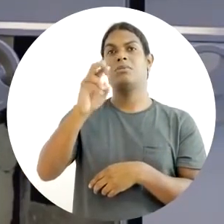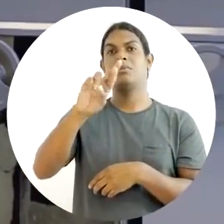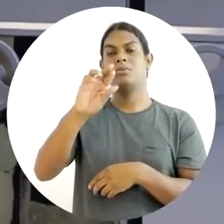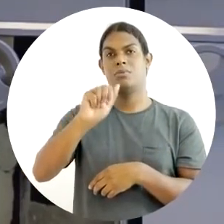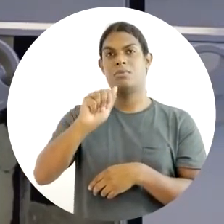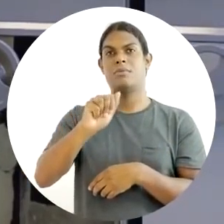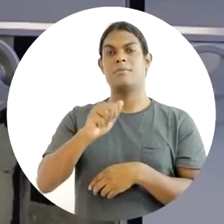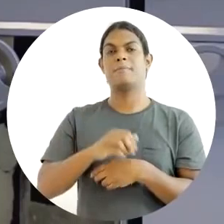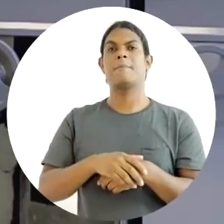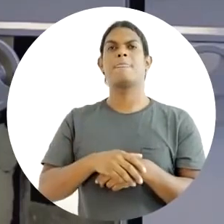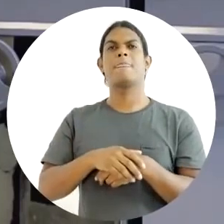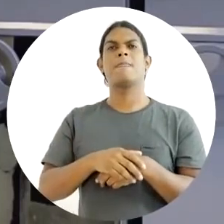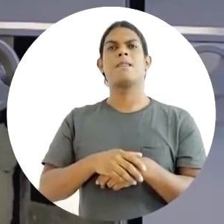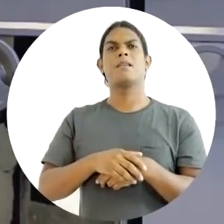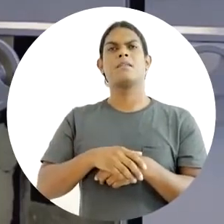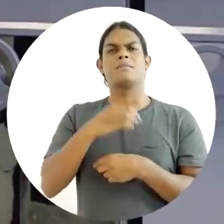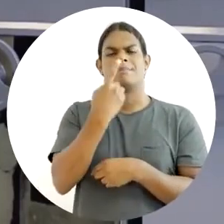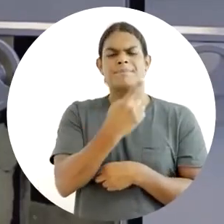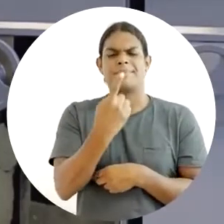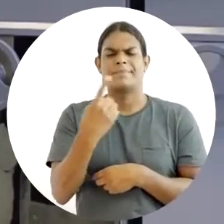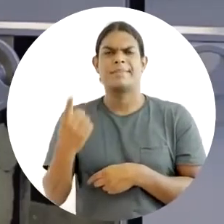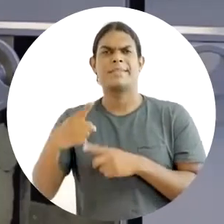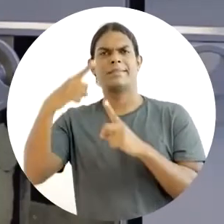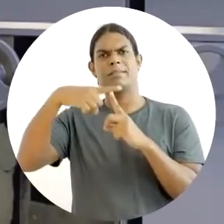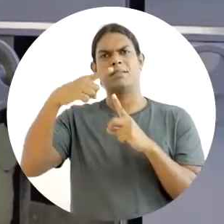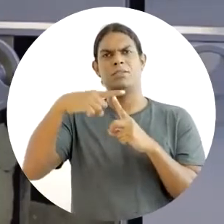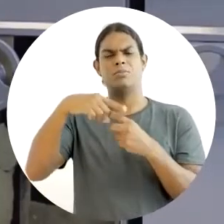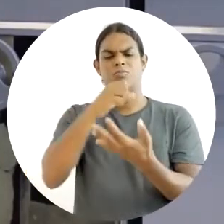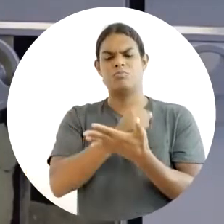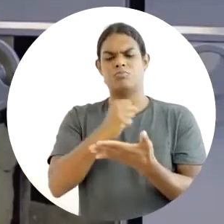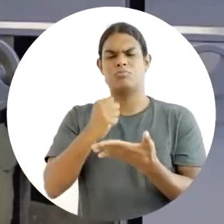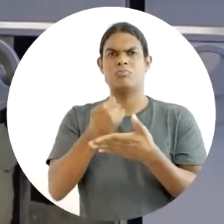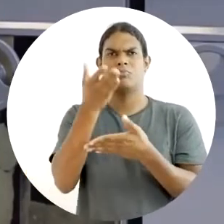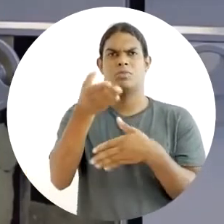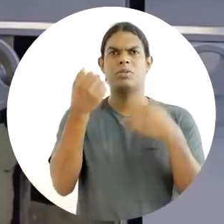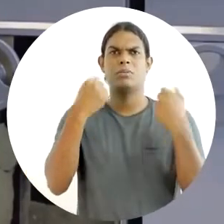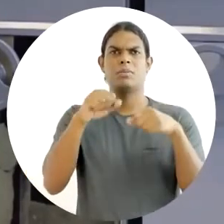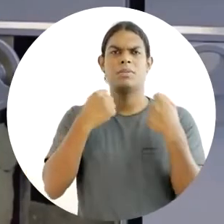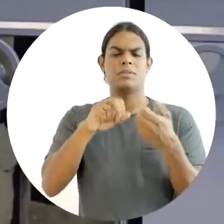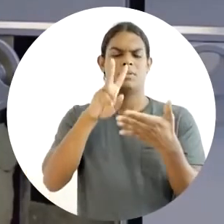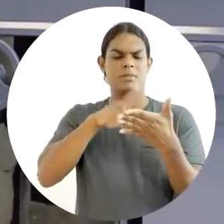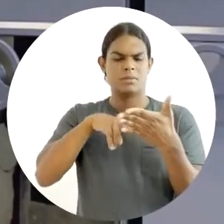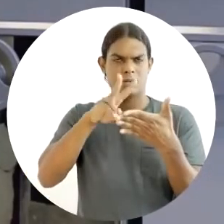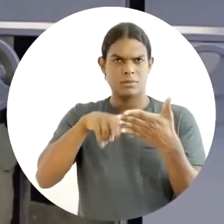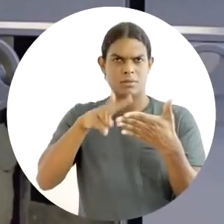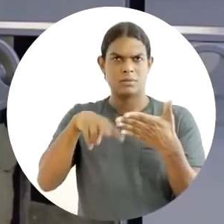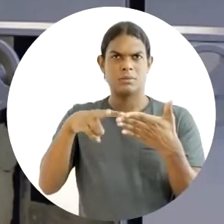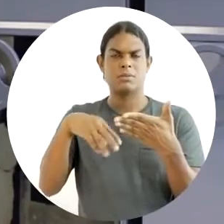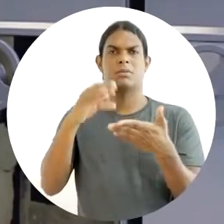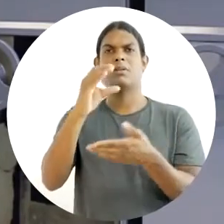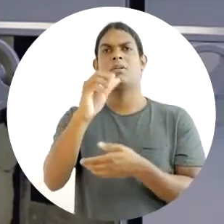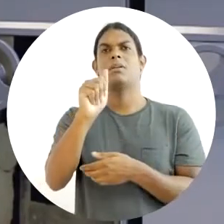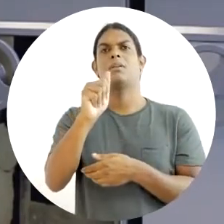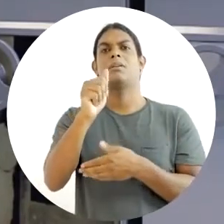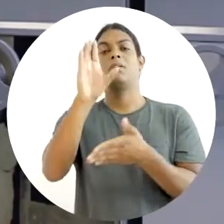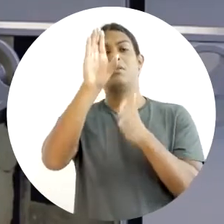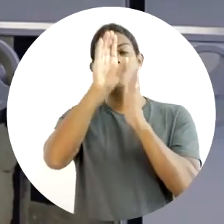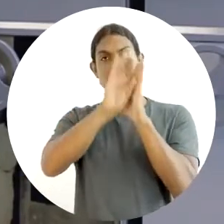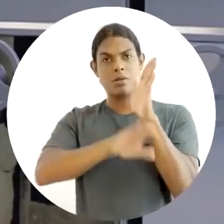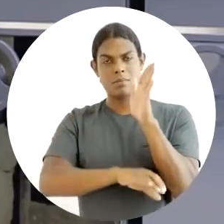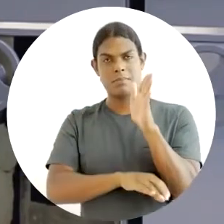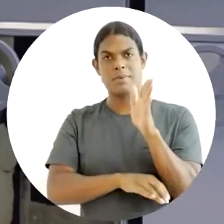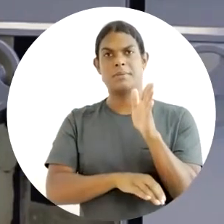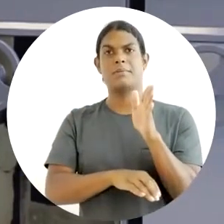cada material, cada tipologia documental, vocês precisam recorrer ao capítulo